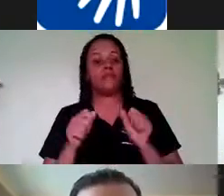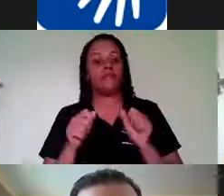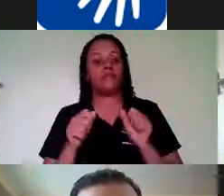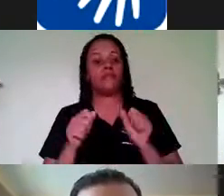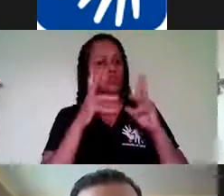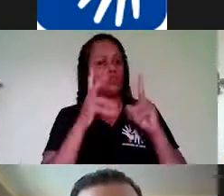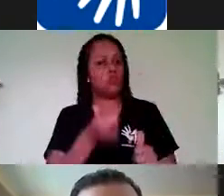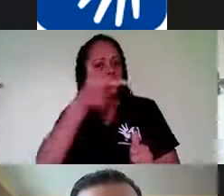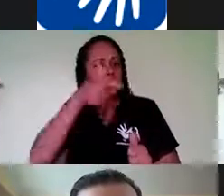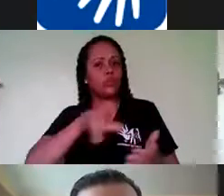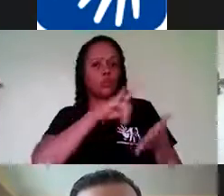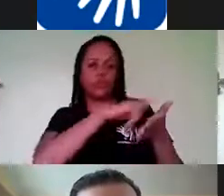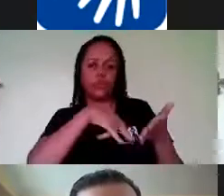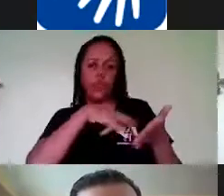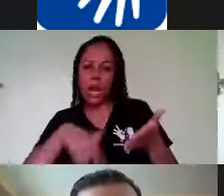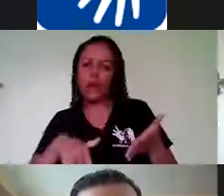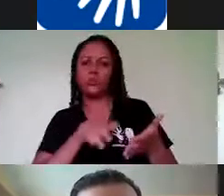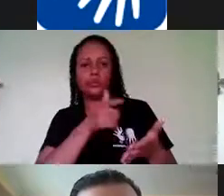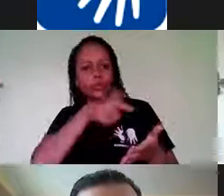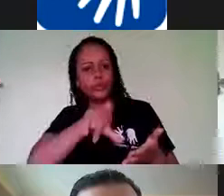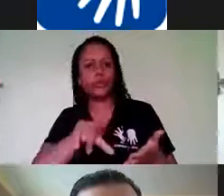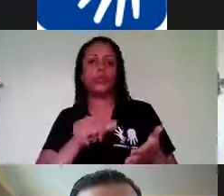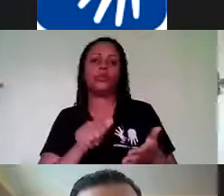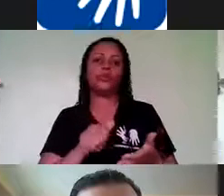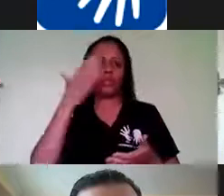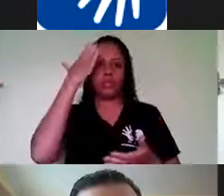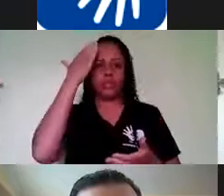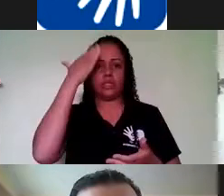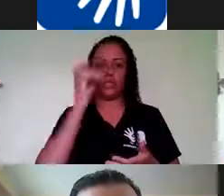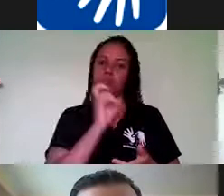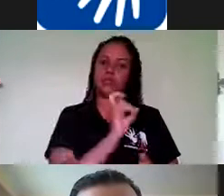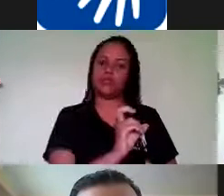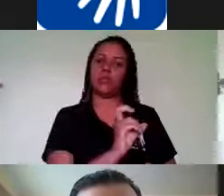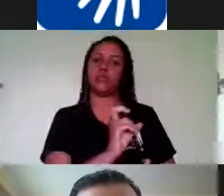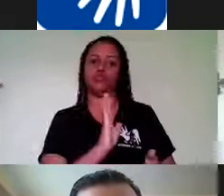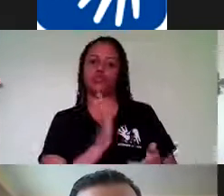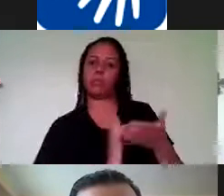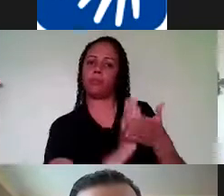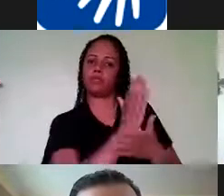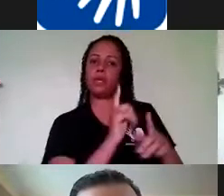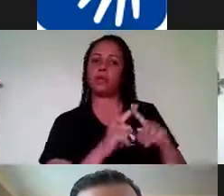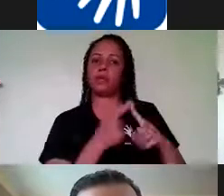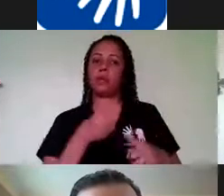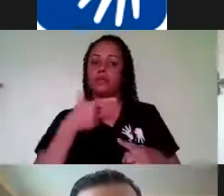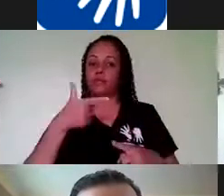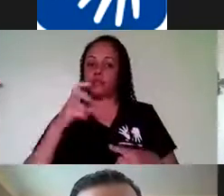trabalhão, sei que 5 já passaram, os outros ainda não tenho ideia, os outros 25, mas eu achei que